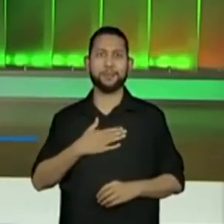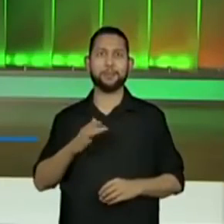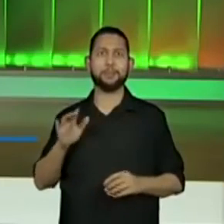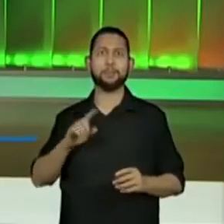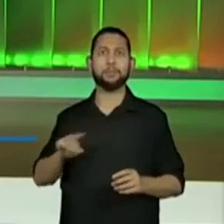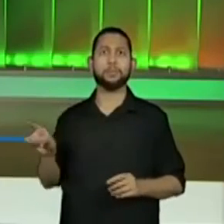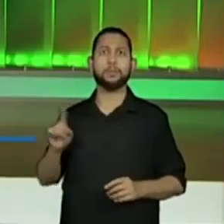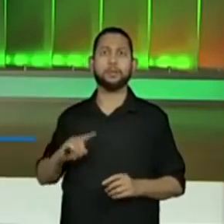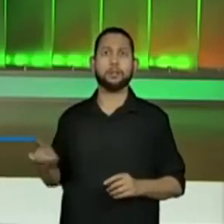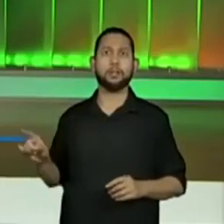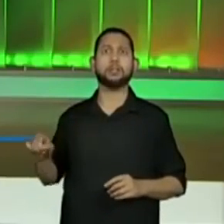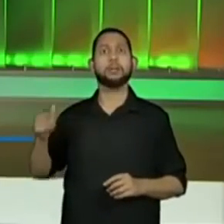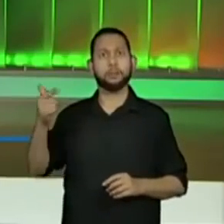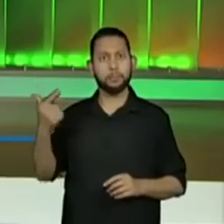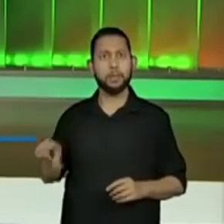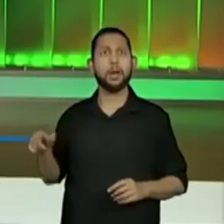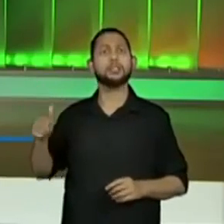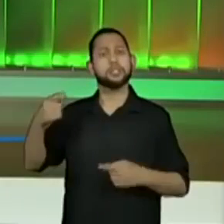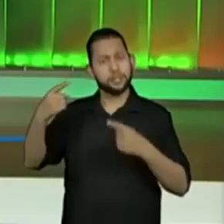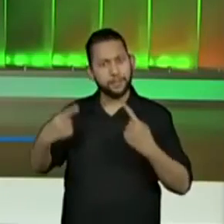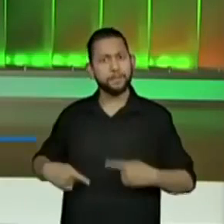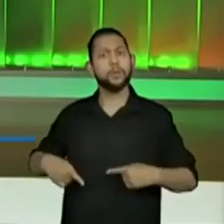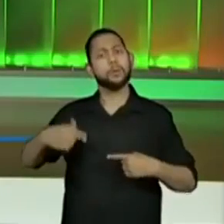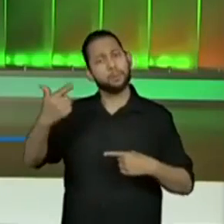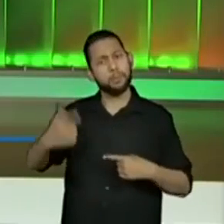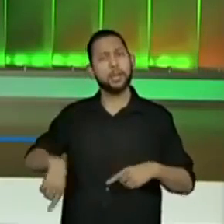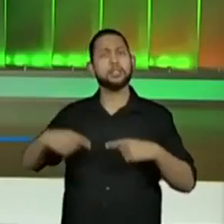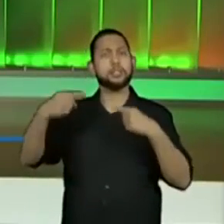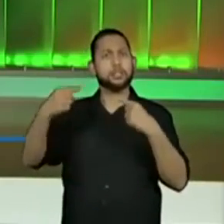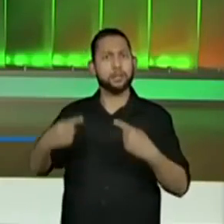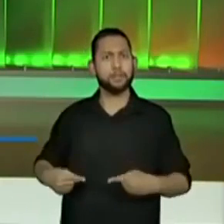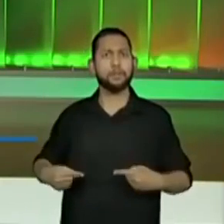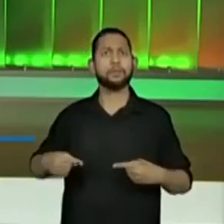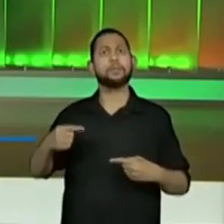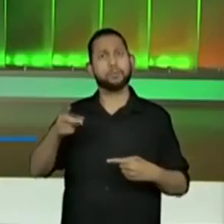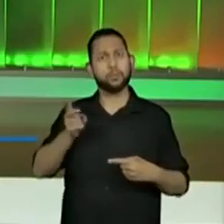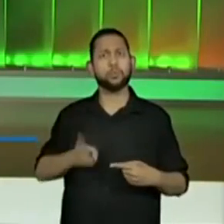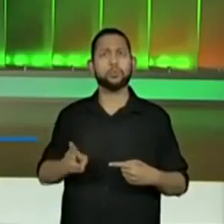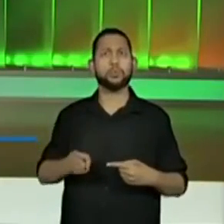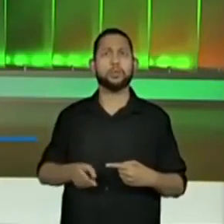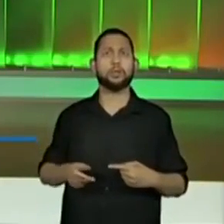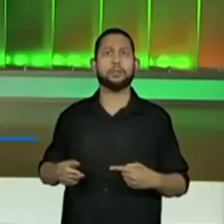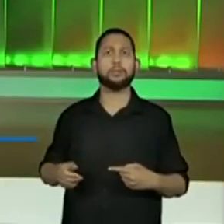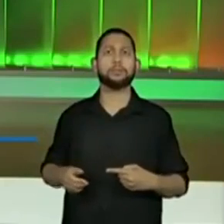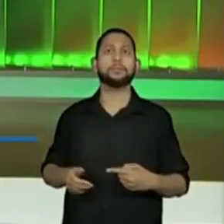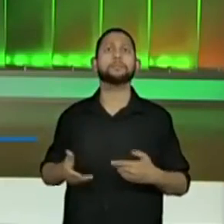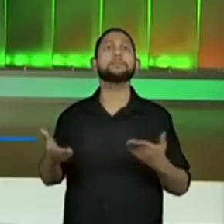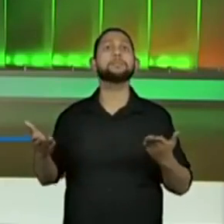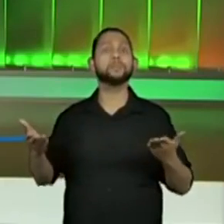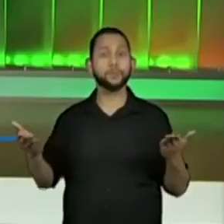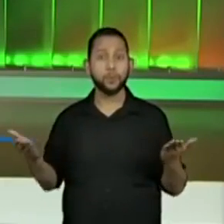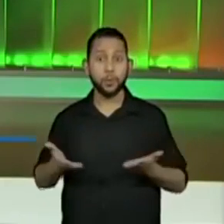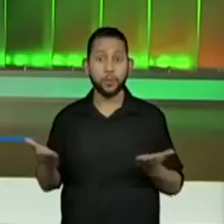prova pular aqui e depois tem outros Desafios que a gente pode continuar fazendo